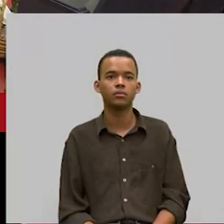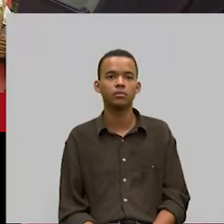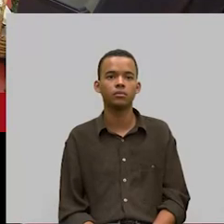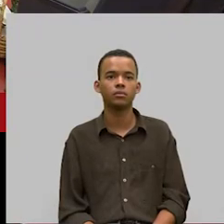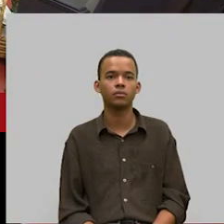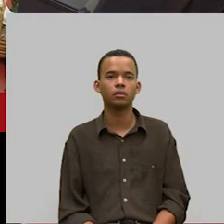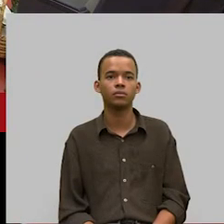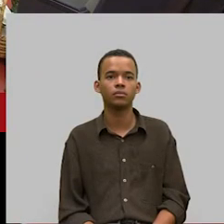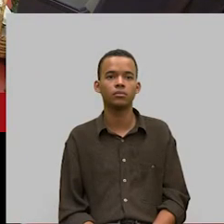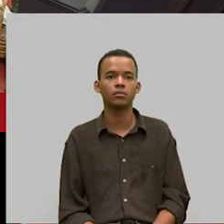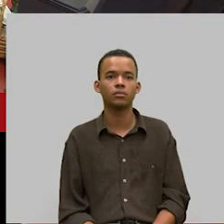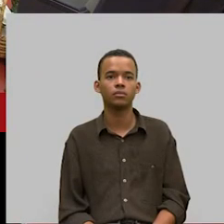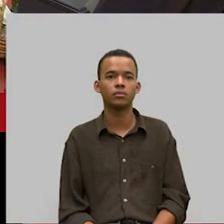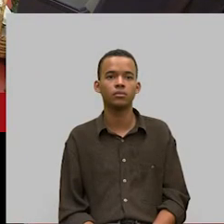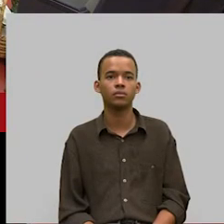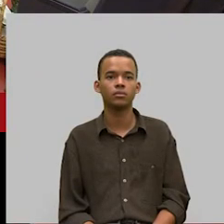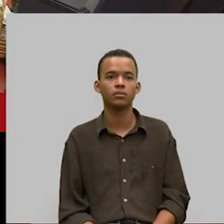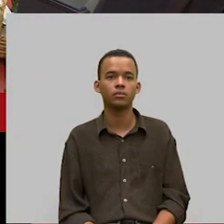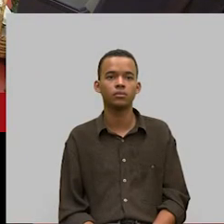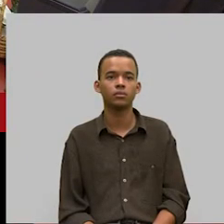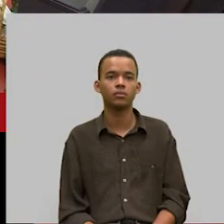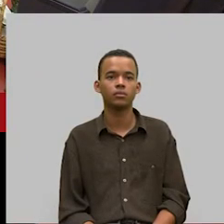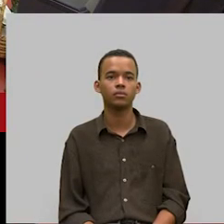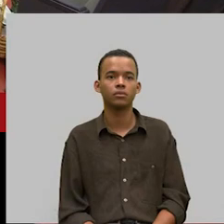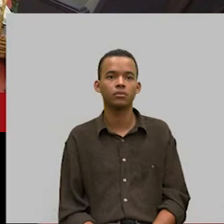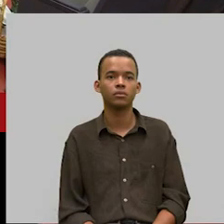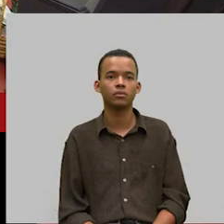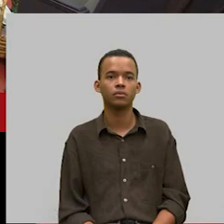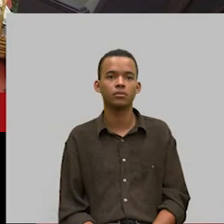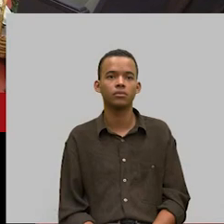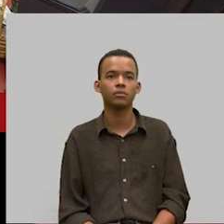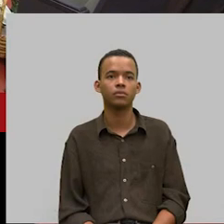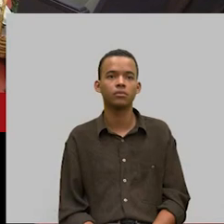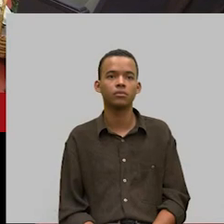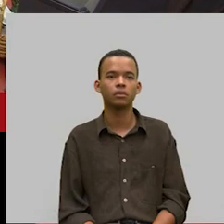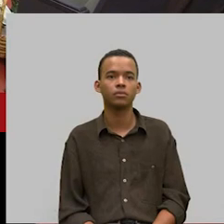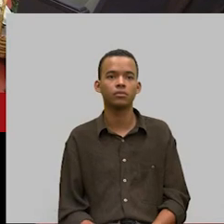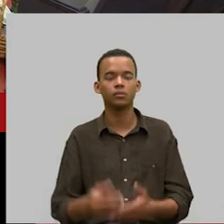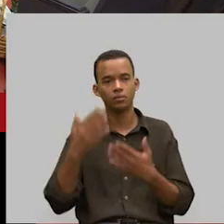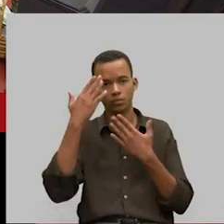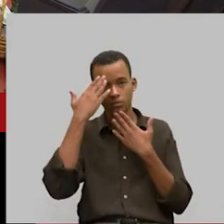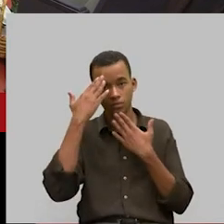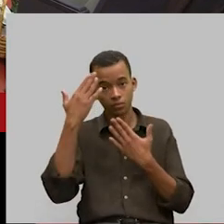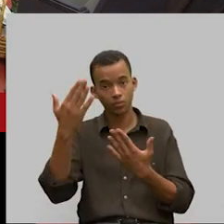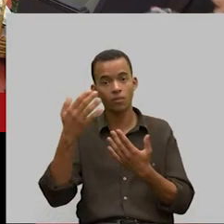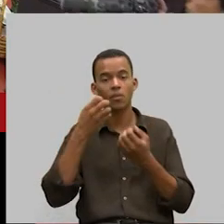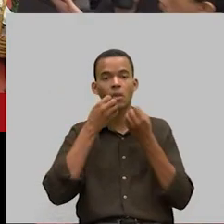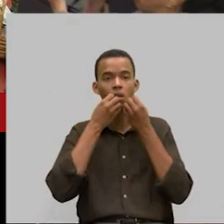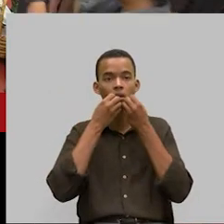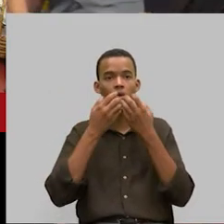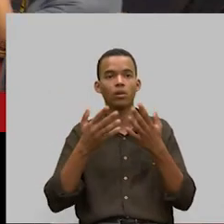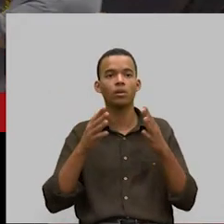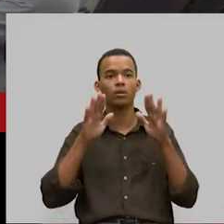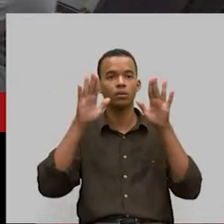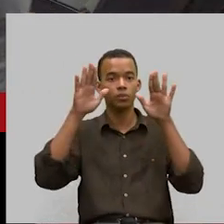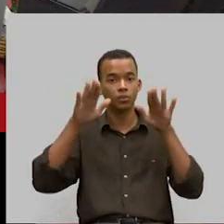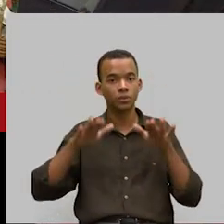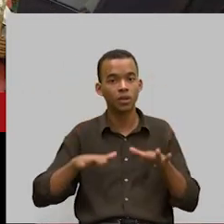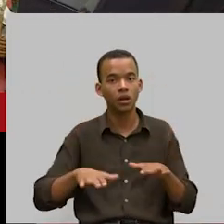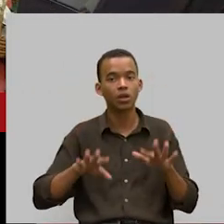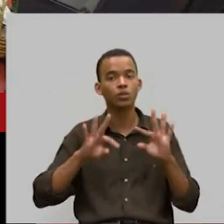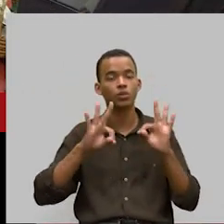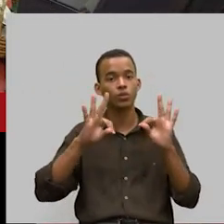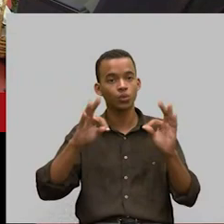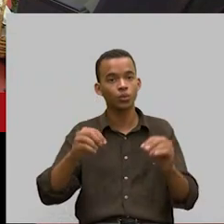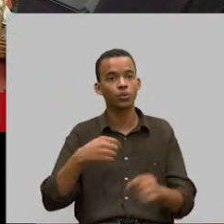todas é baixo mesmo bom tá obrigada Boa tarde a todos e todas me chamo